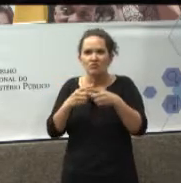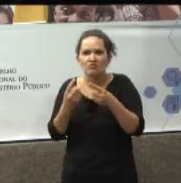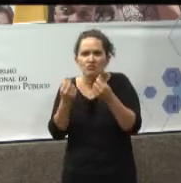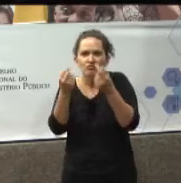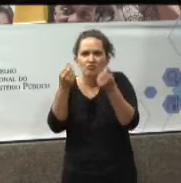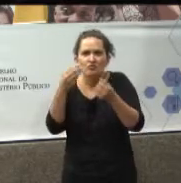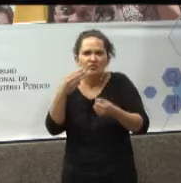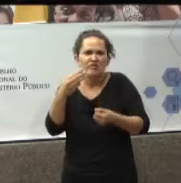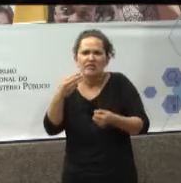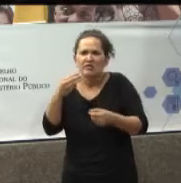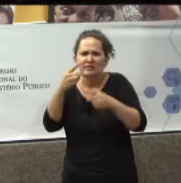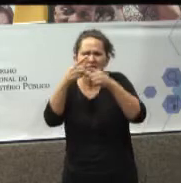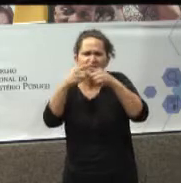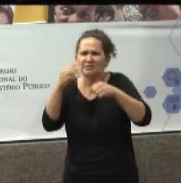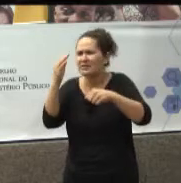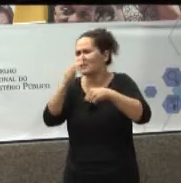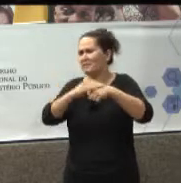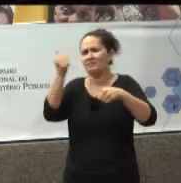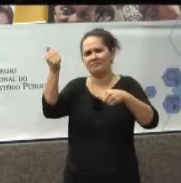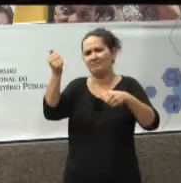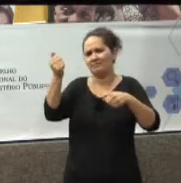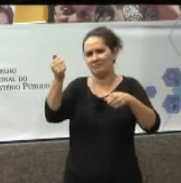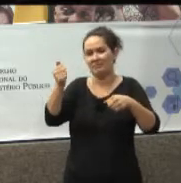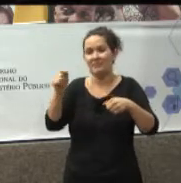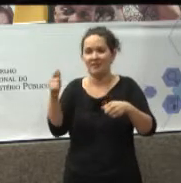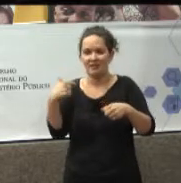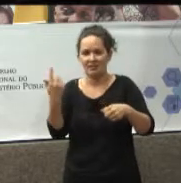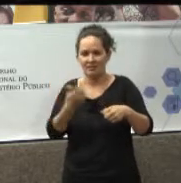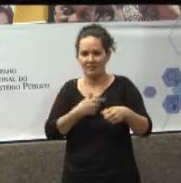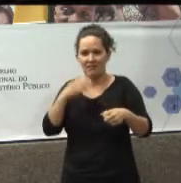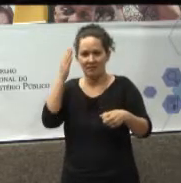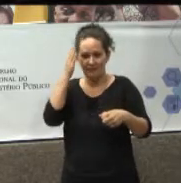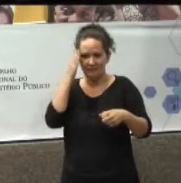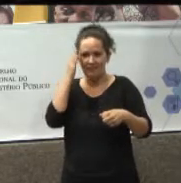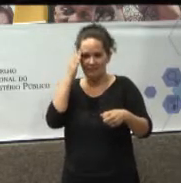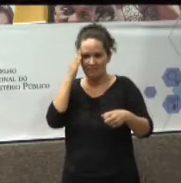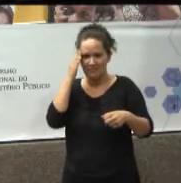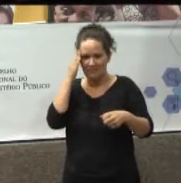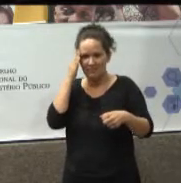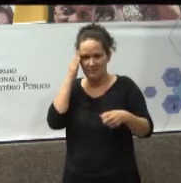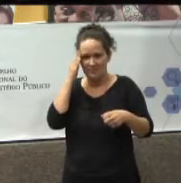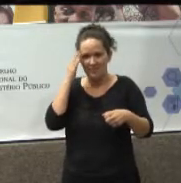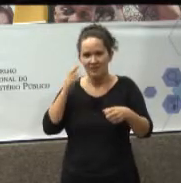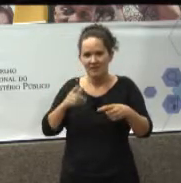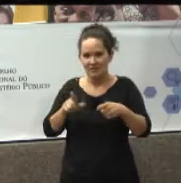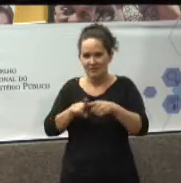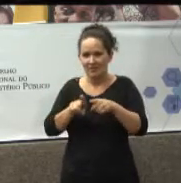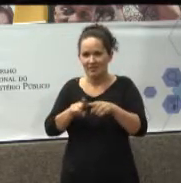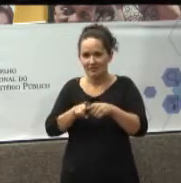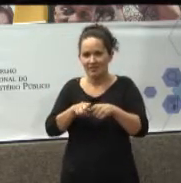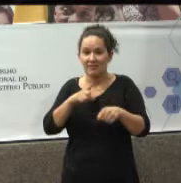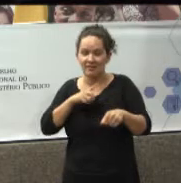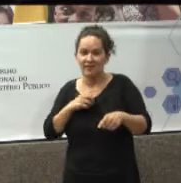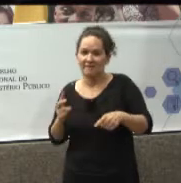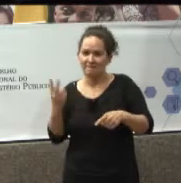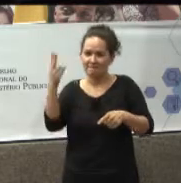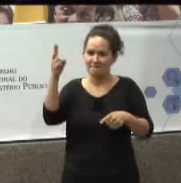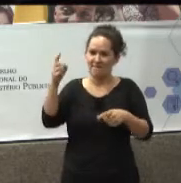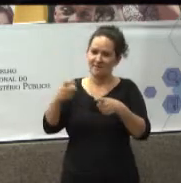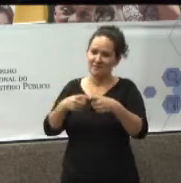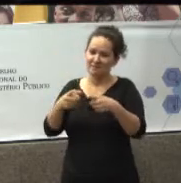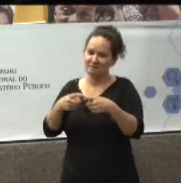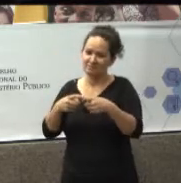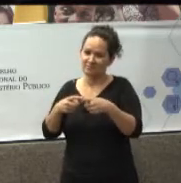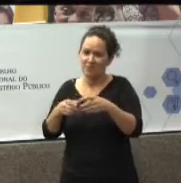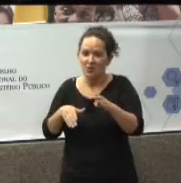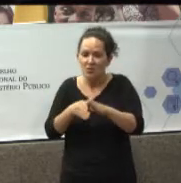exemplo e a gente sabe que há benefícios escusos agora o conselho federal e os conselhos regionais e não tem